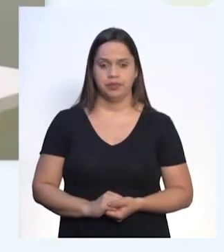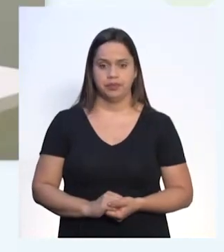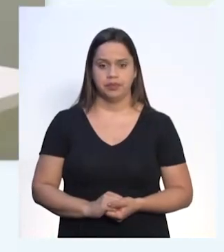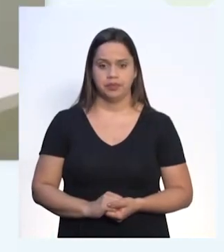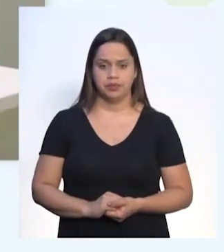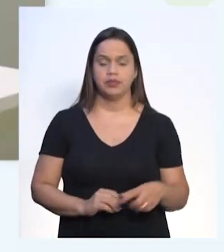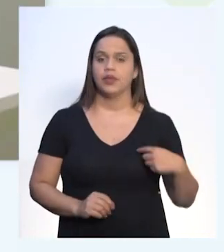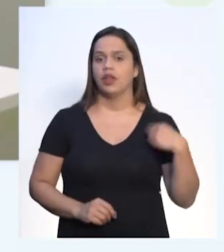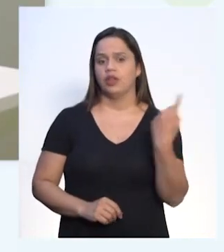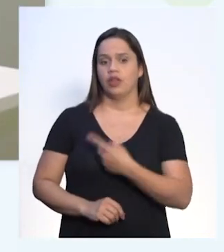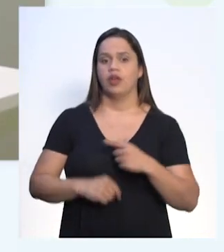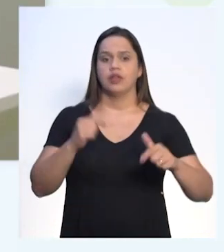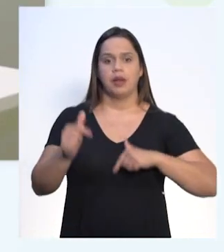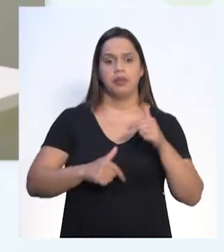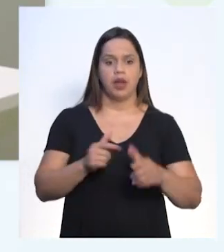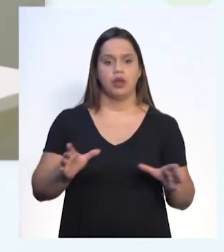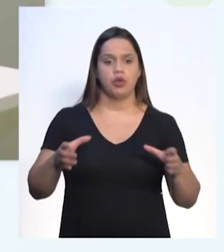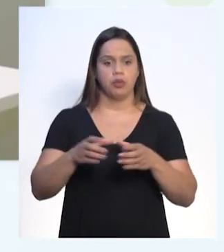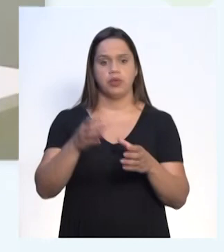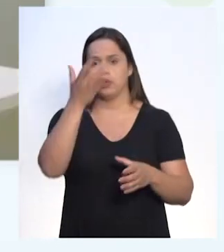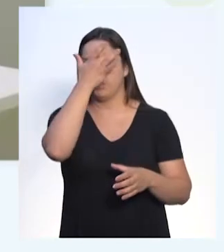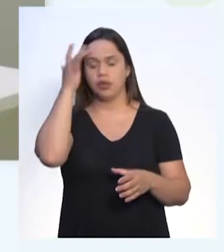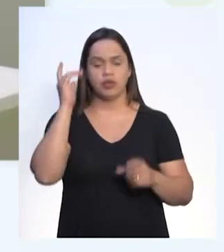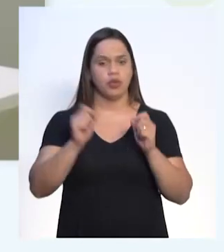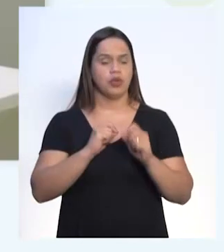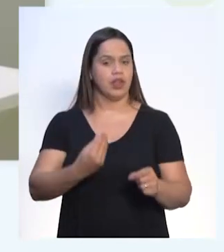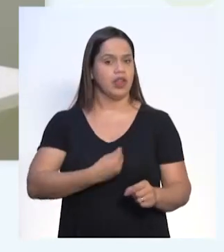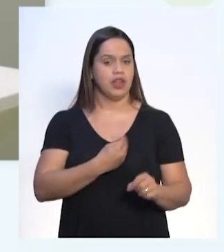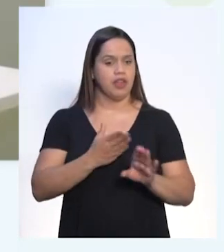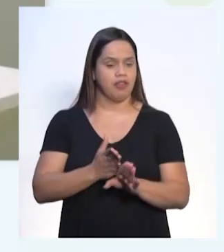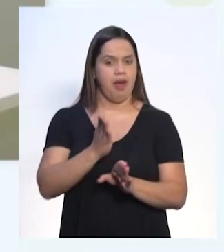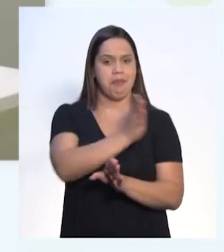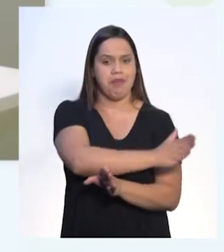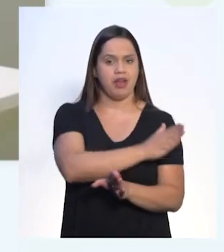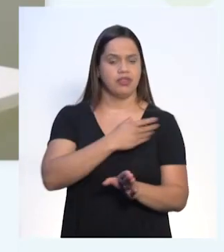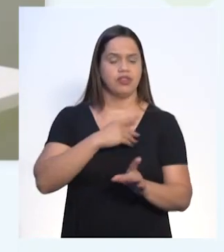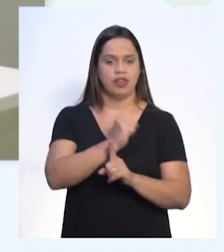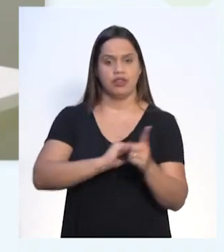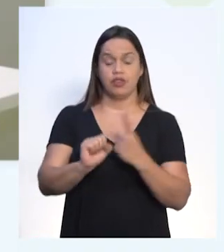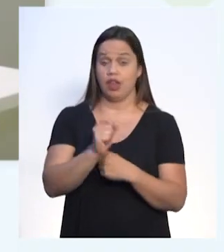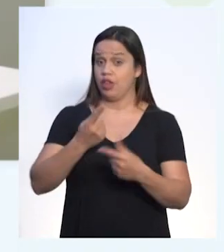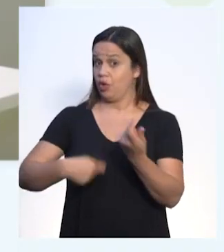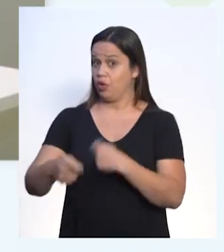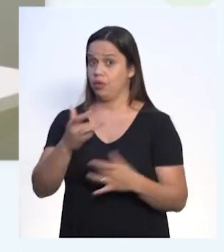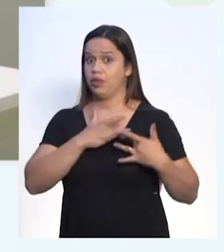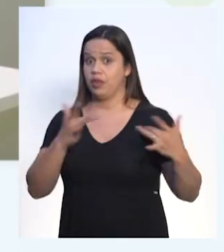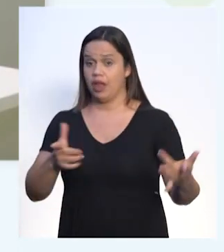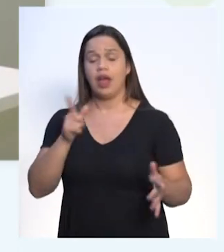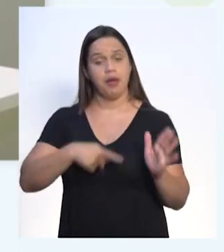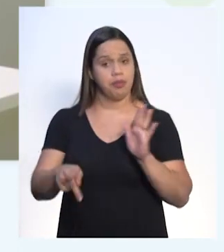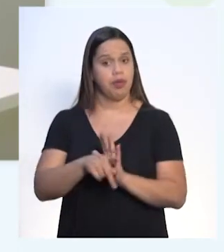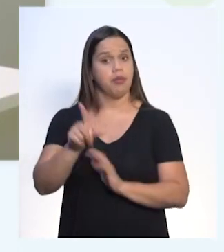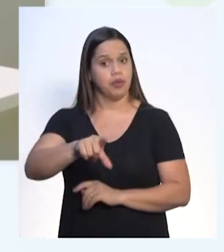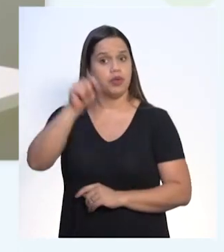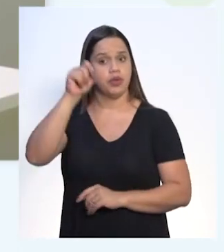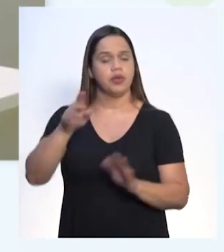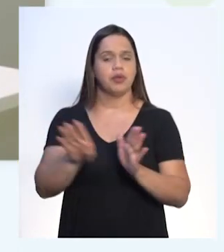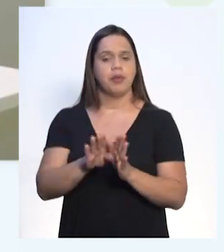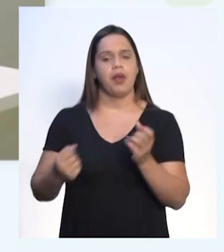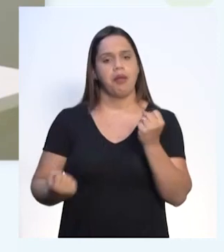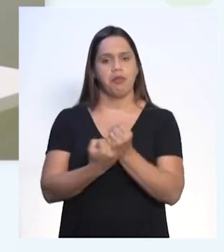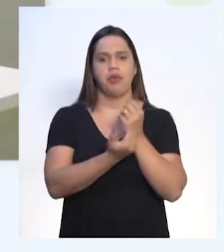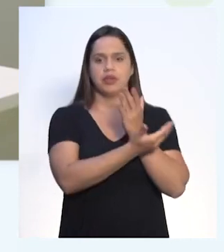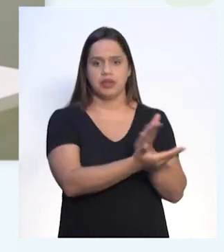A gente trabalha com um público, né, que está totalmente à margem. E a economia solidária, ela se apresenta justamente como uma alternativa a isso,